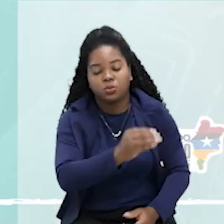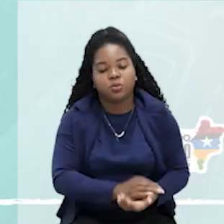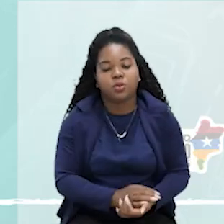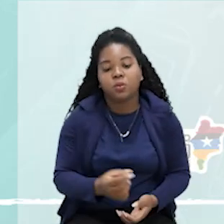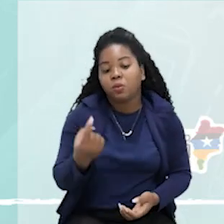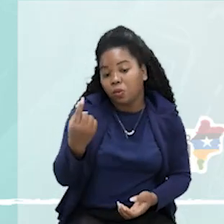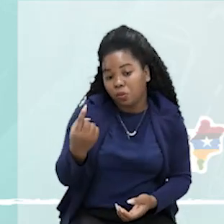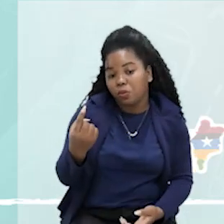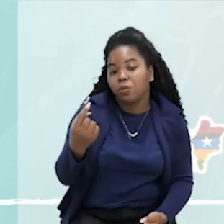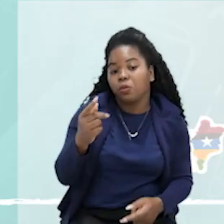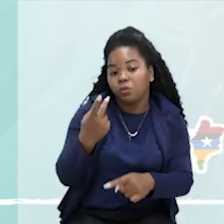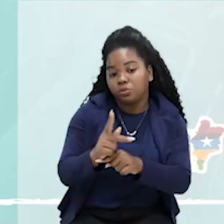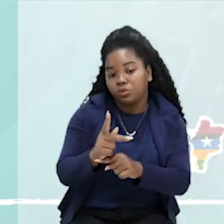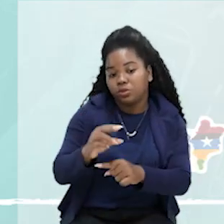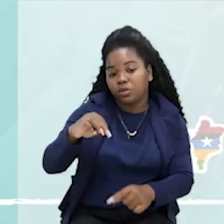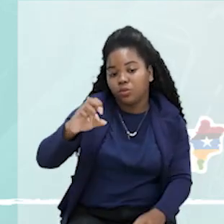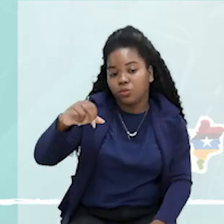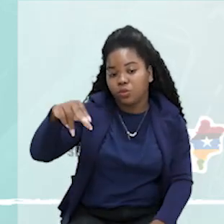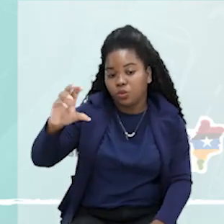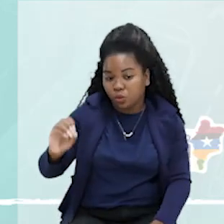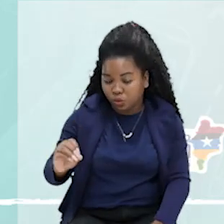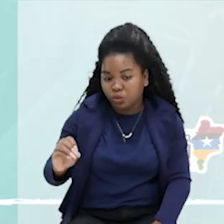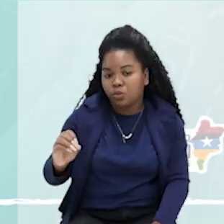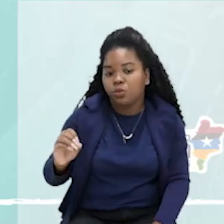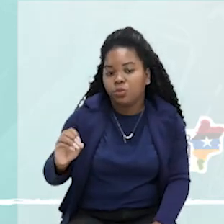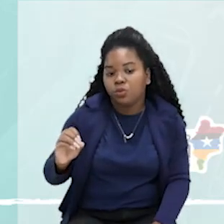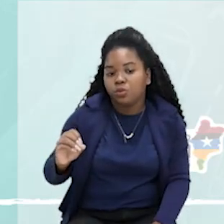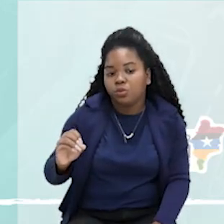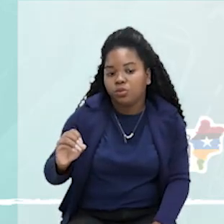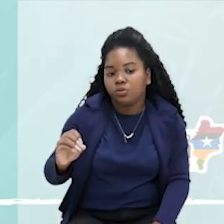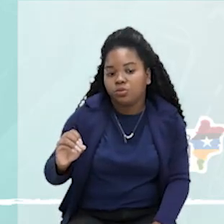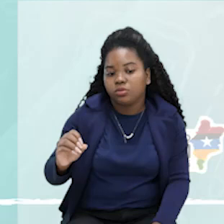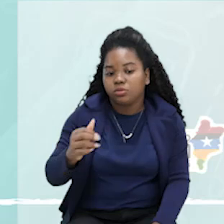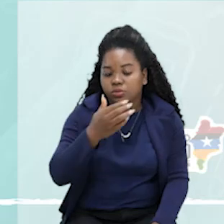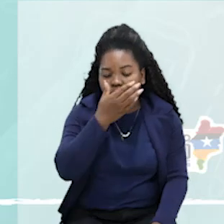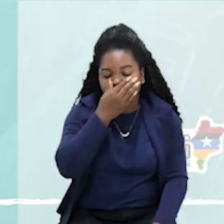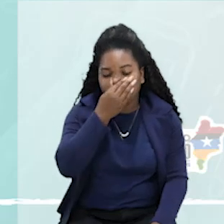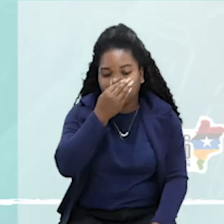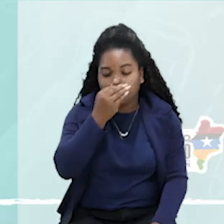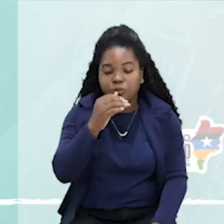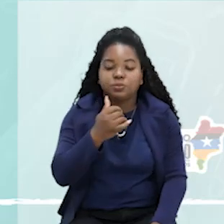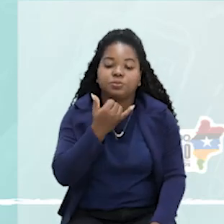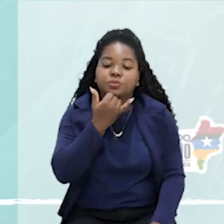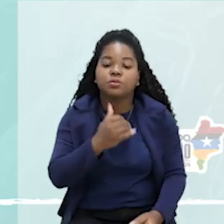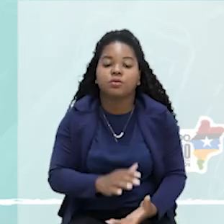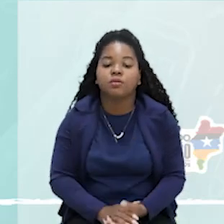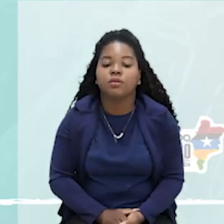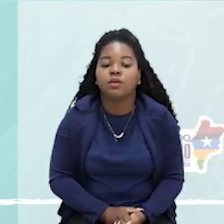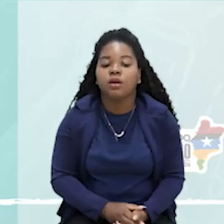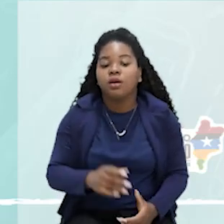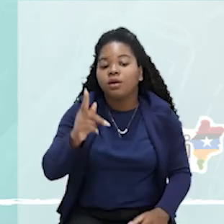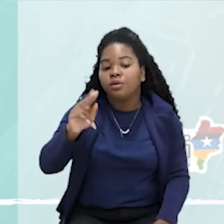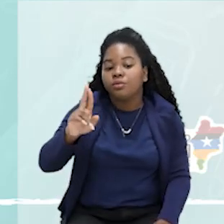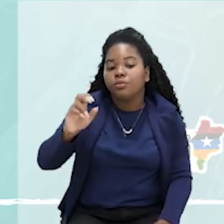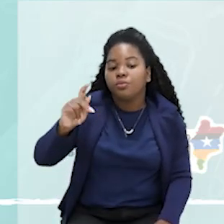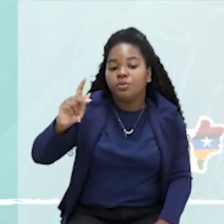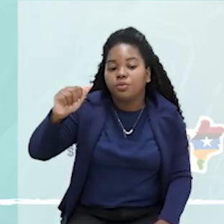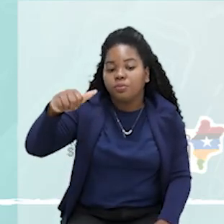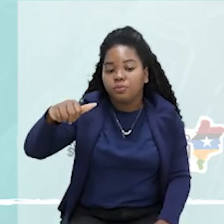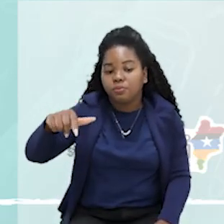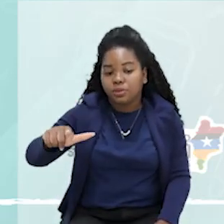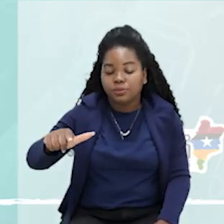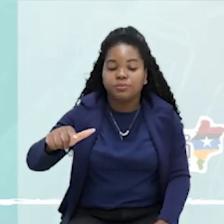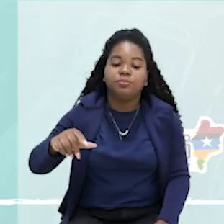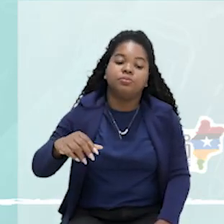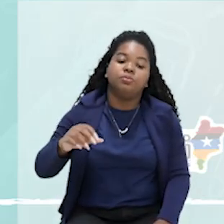uma hidroxila é um manual como é que o propan UOL o propão UOL eu só tenho um